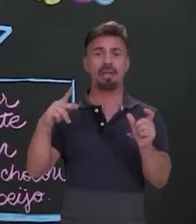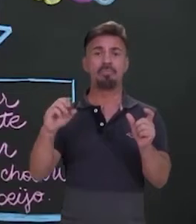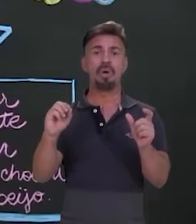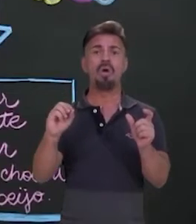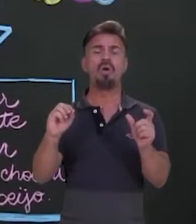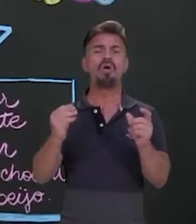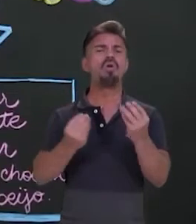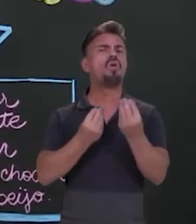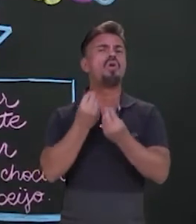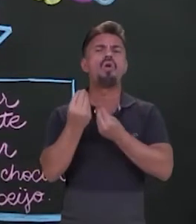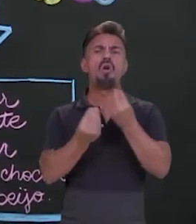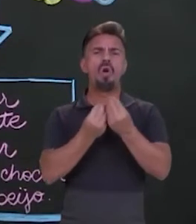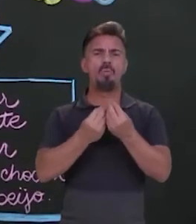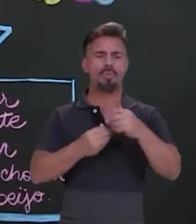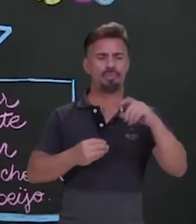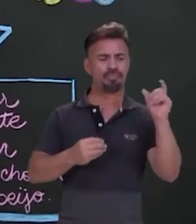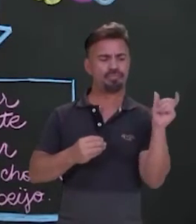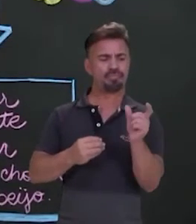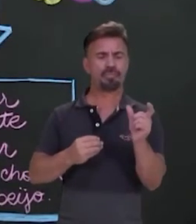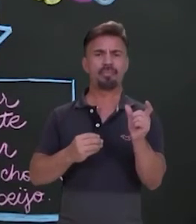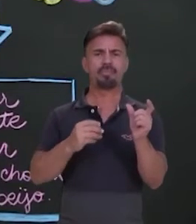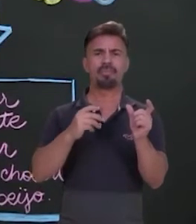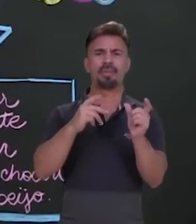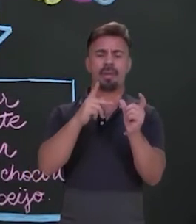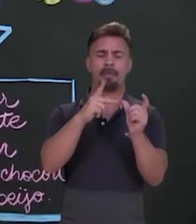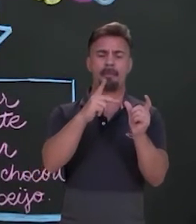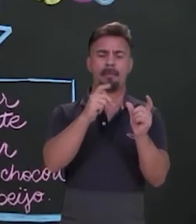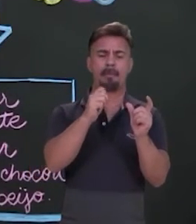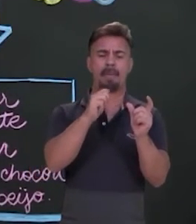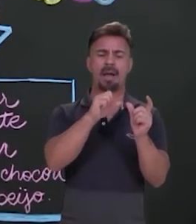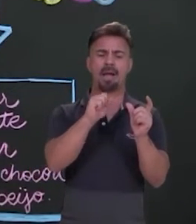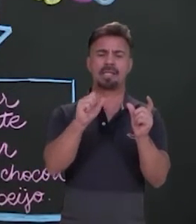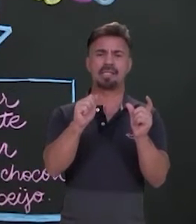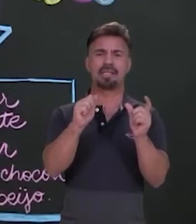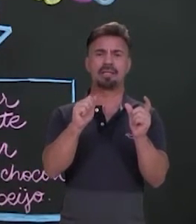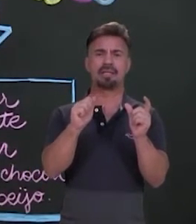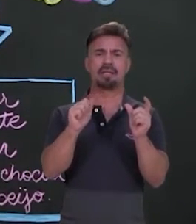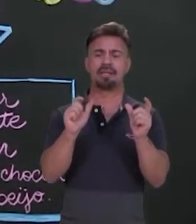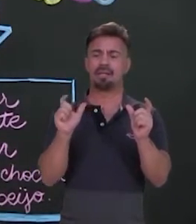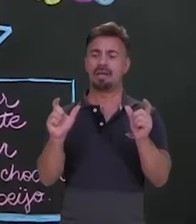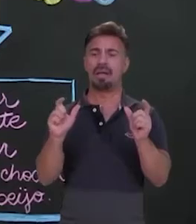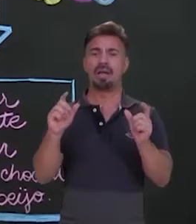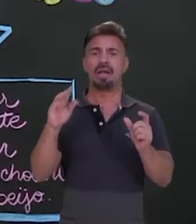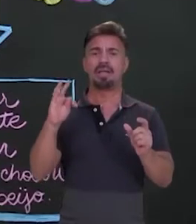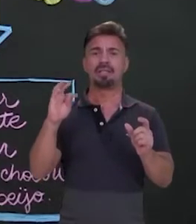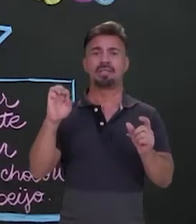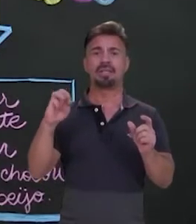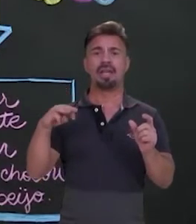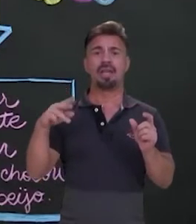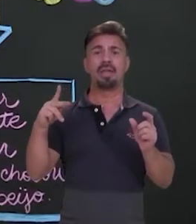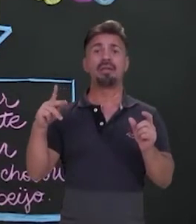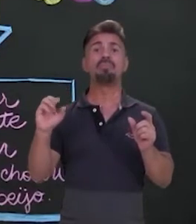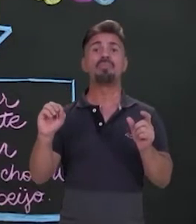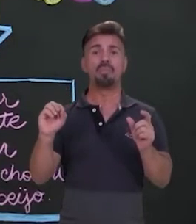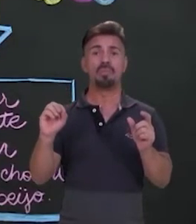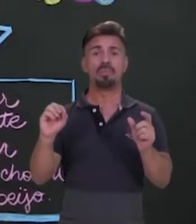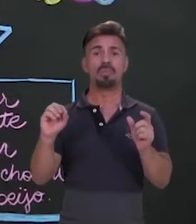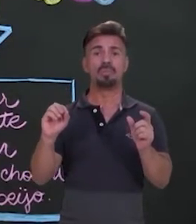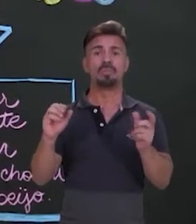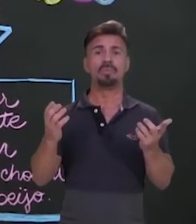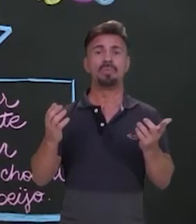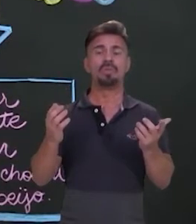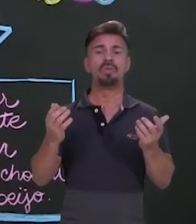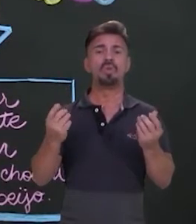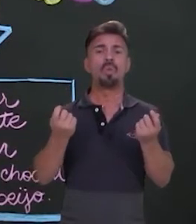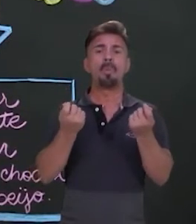passatempo foi formada por meio da união da palavra passa com a palavra tempo. Eu não precisei fazer nenhum